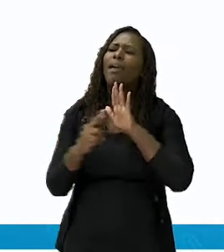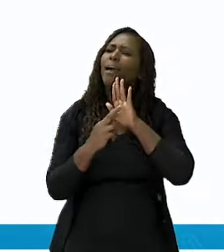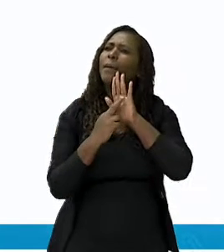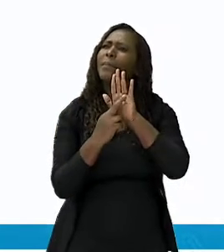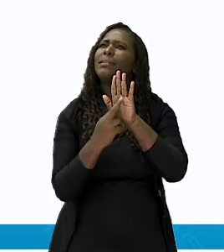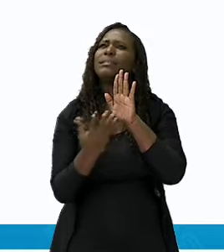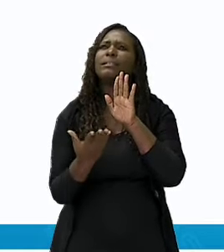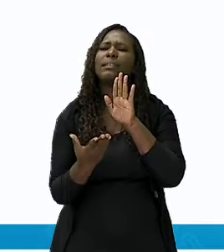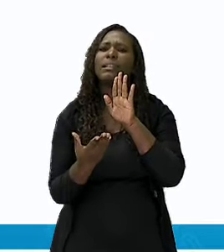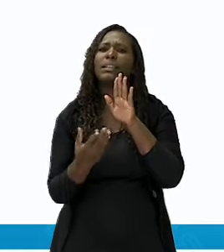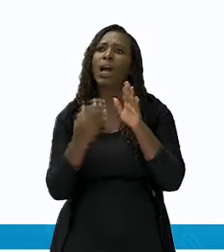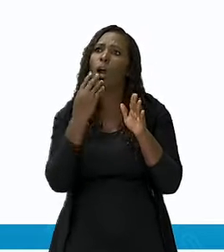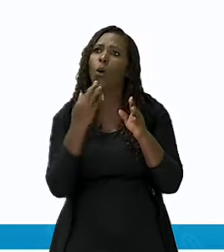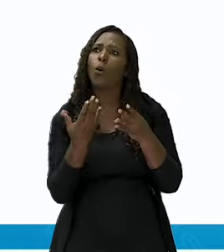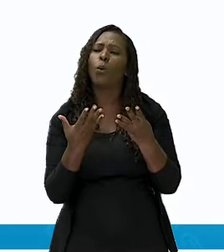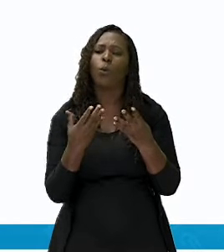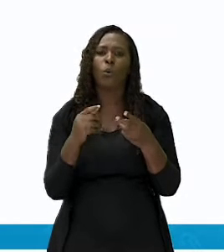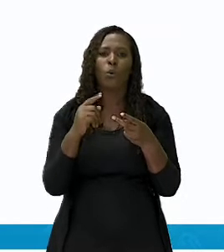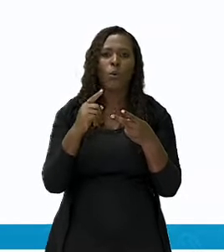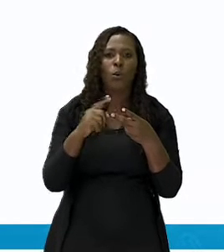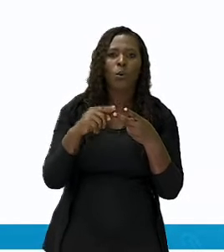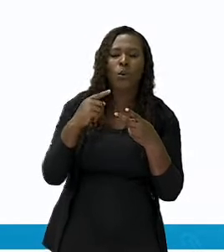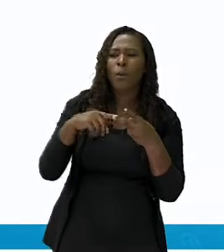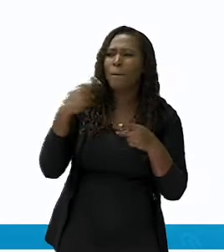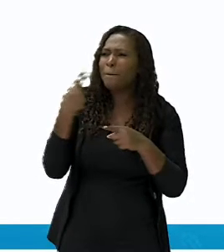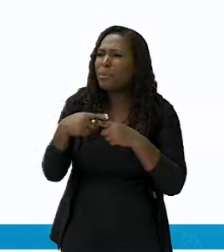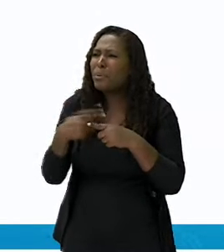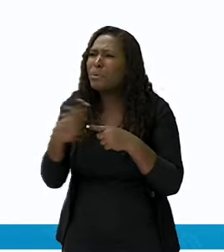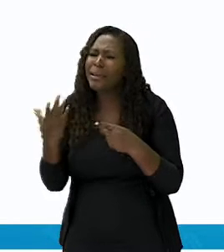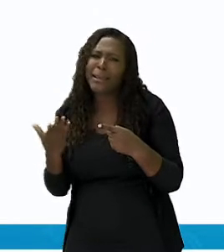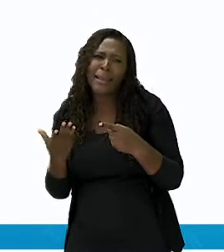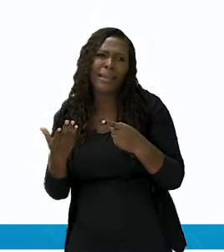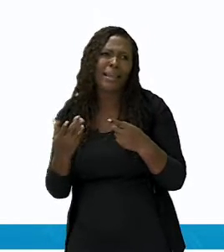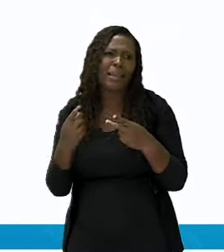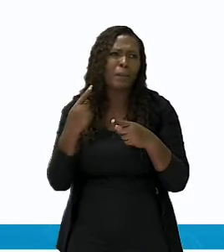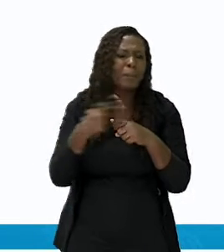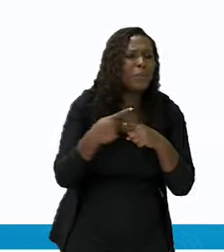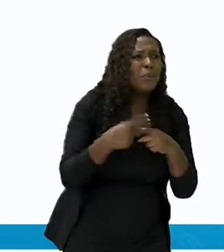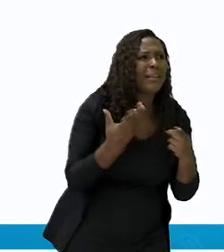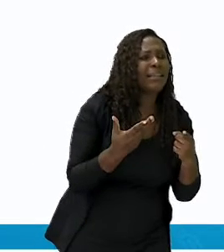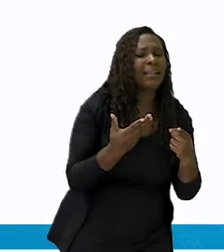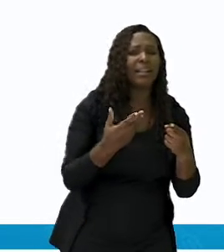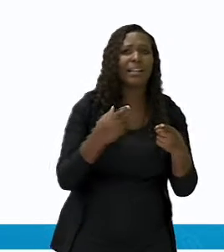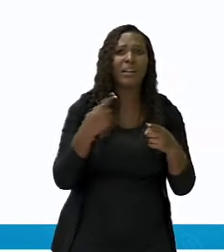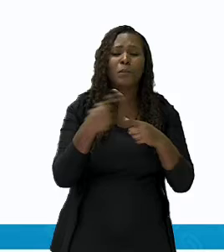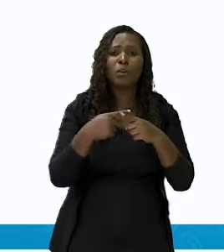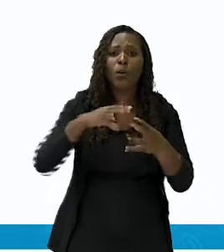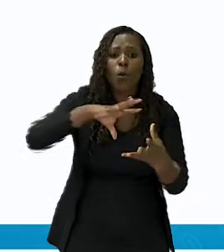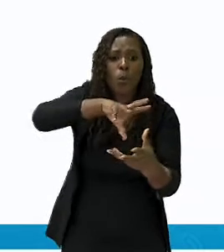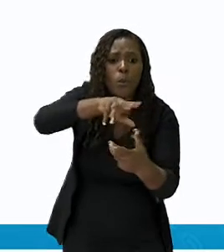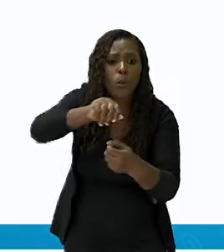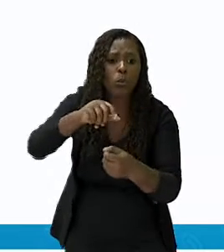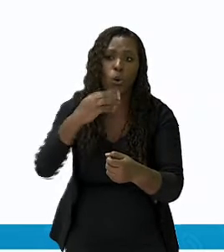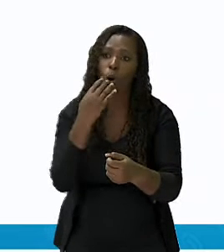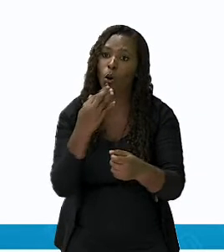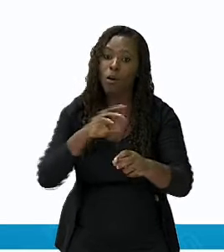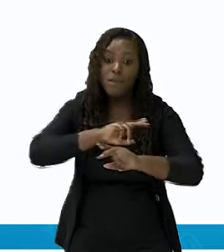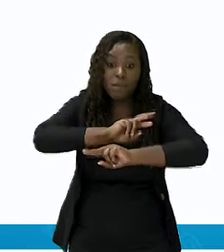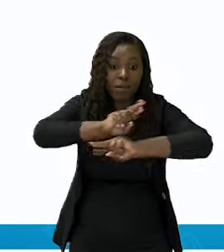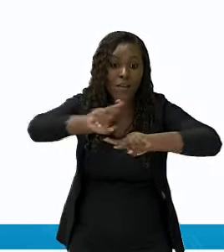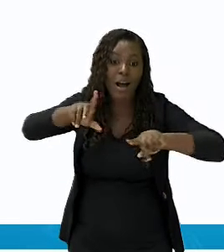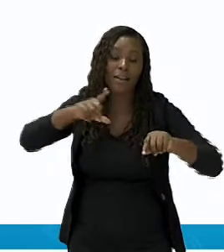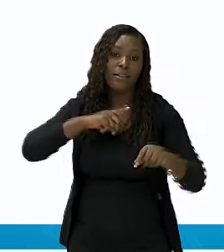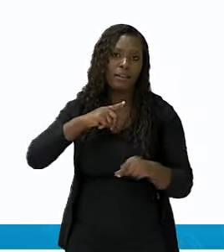são, por que isso, por que daquilo, por que nós, o mundo tem várias cores. Se você observar a